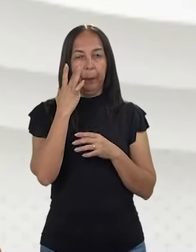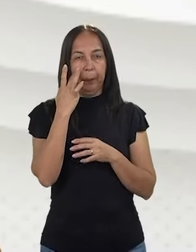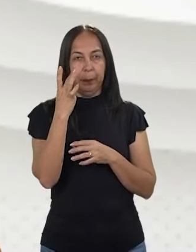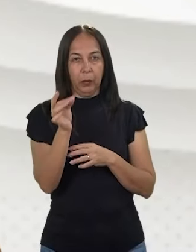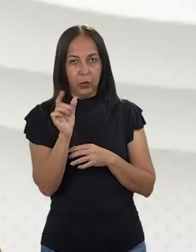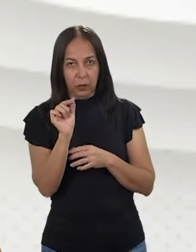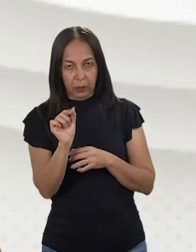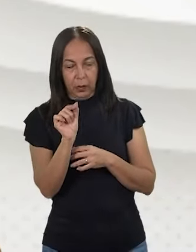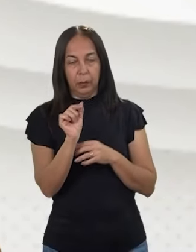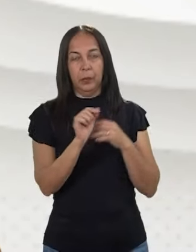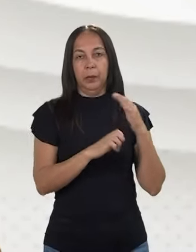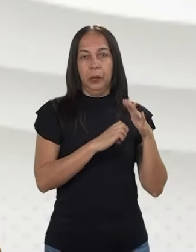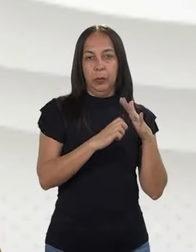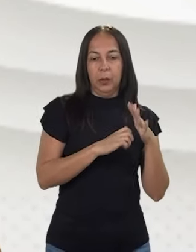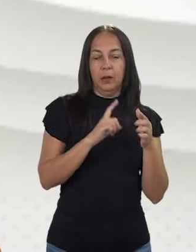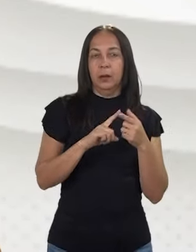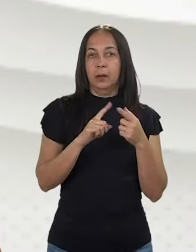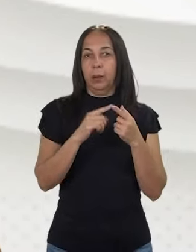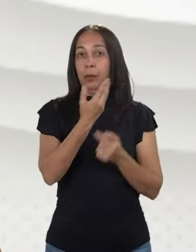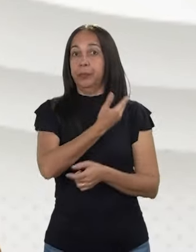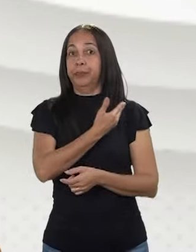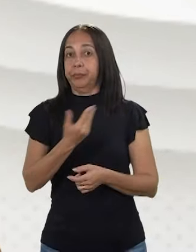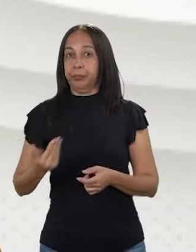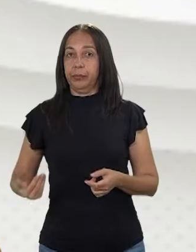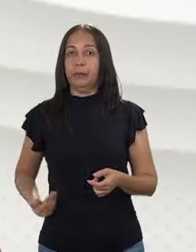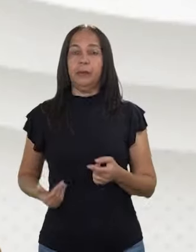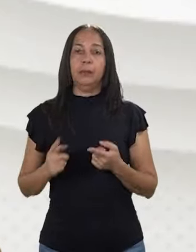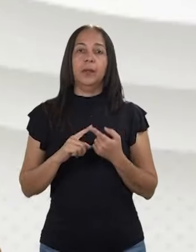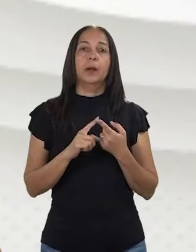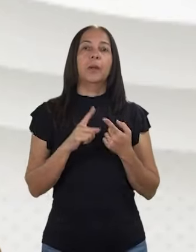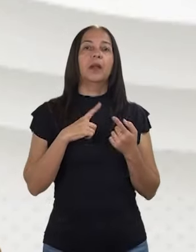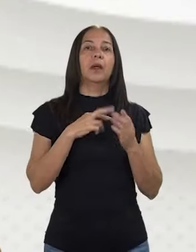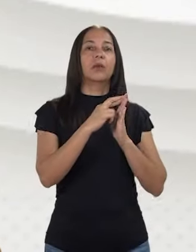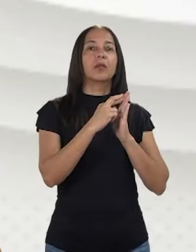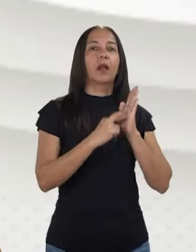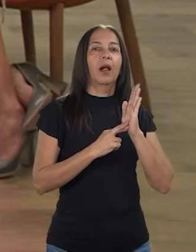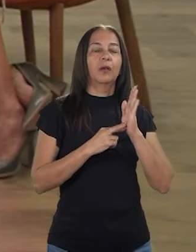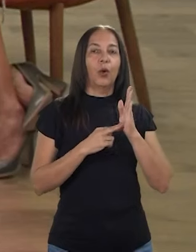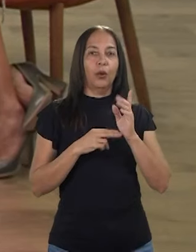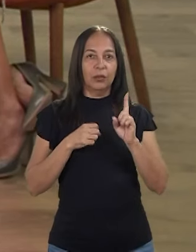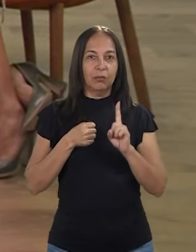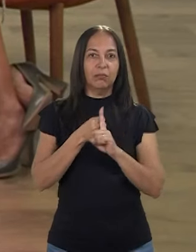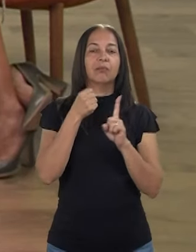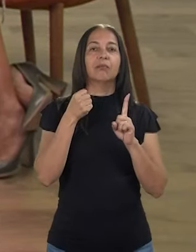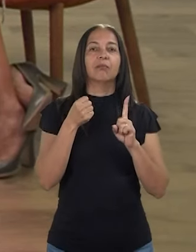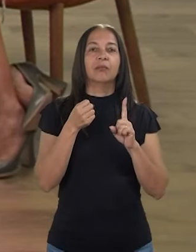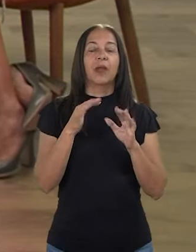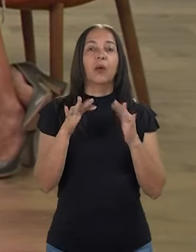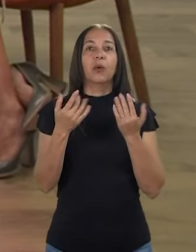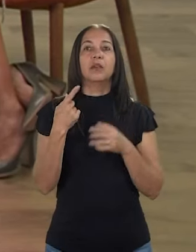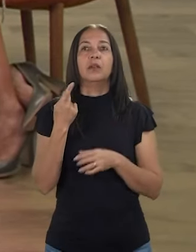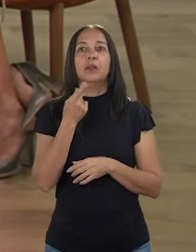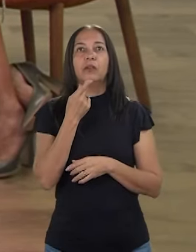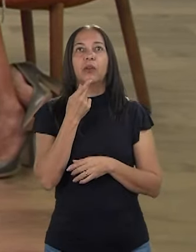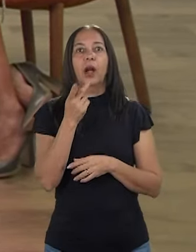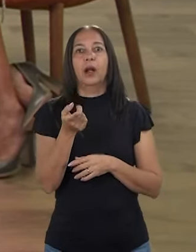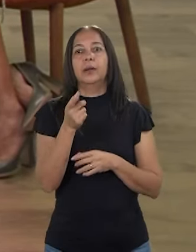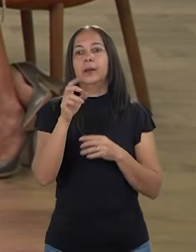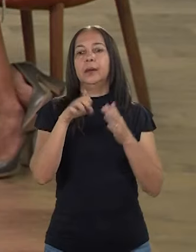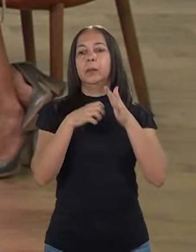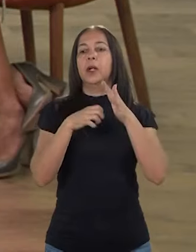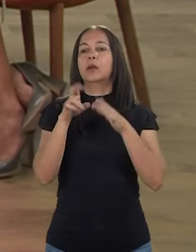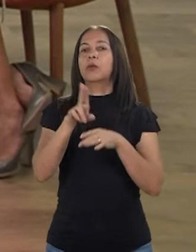eh e pelo governo obviamente mas a gente também tem a parte de relatórios de impacto então quando a gente vai falar por exemplo de uma empresa que vai